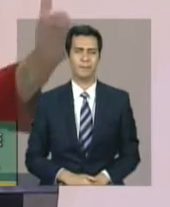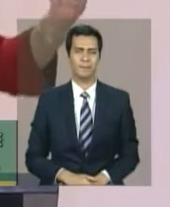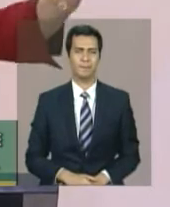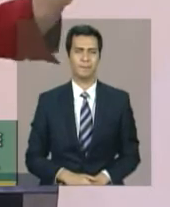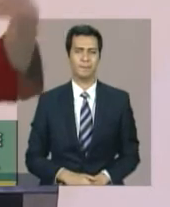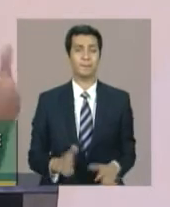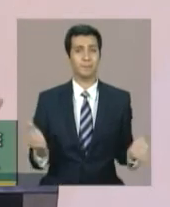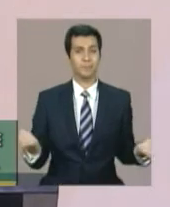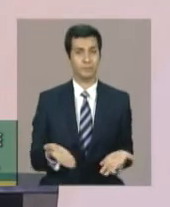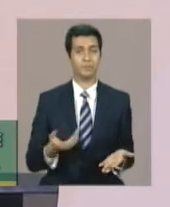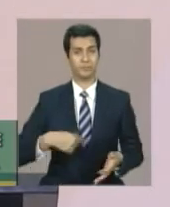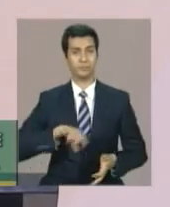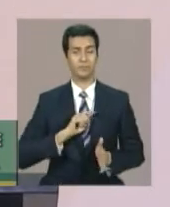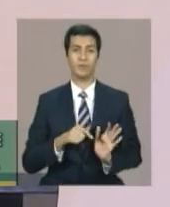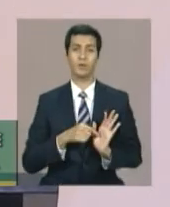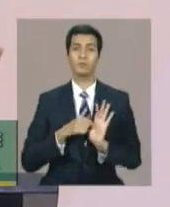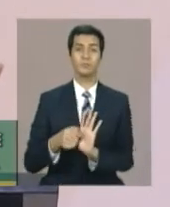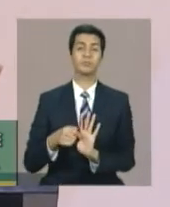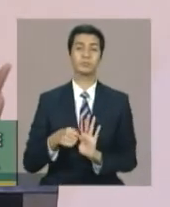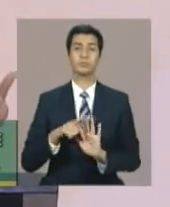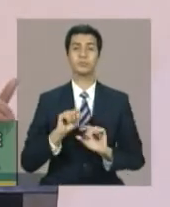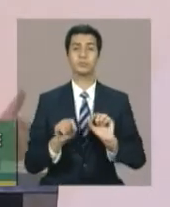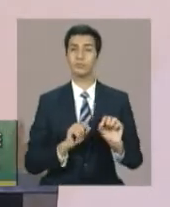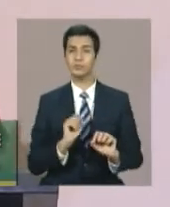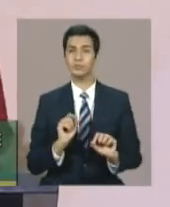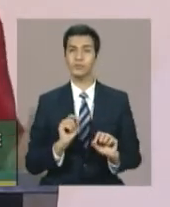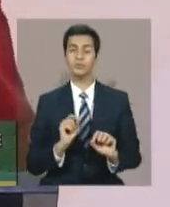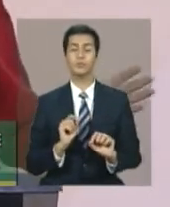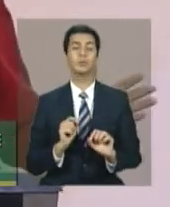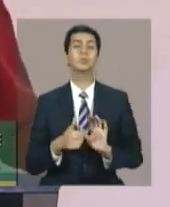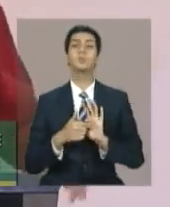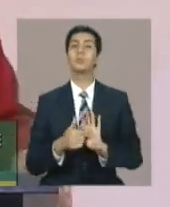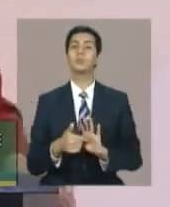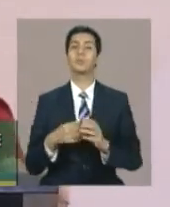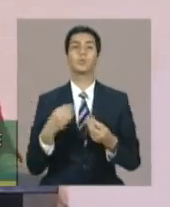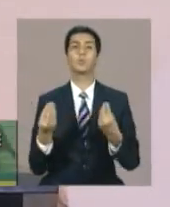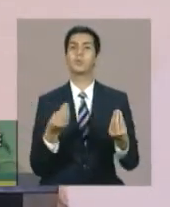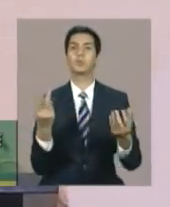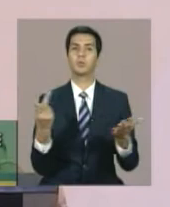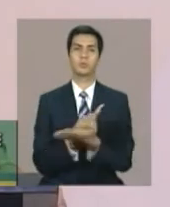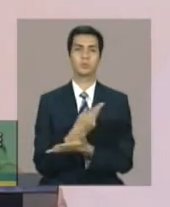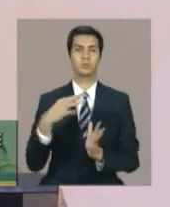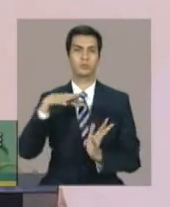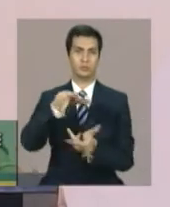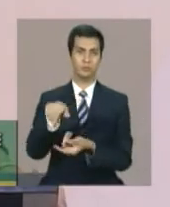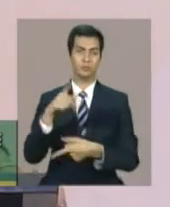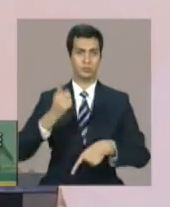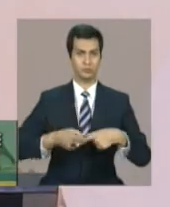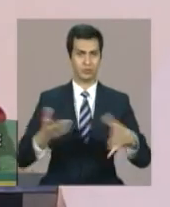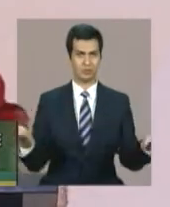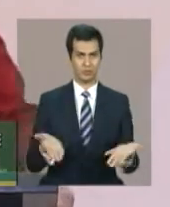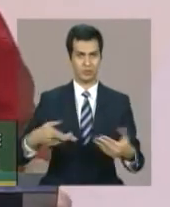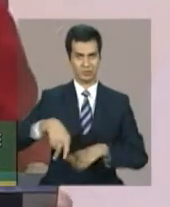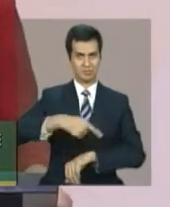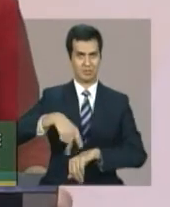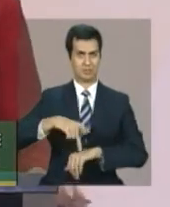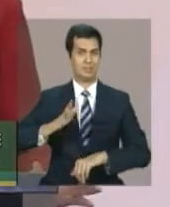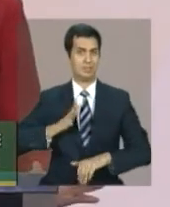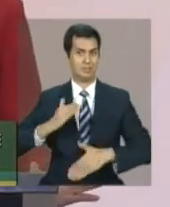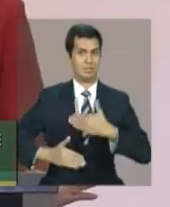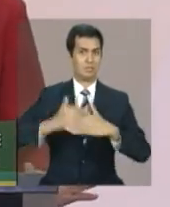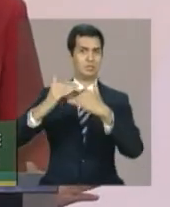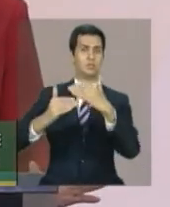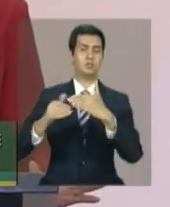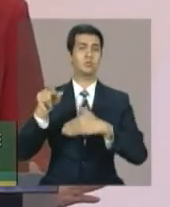a manifestação mais clara do que está acontecendo no mundo. Por quê? Os países desenvolvidos têm as suas